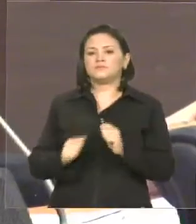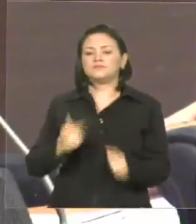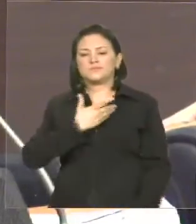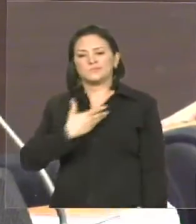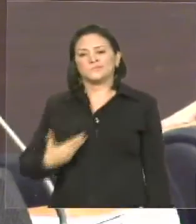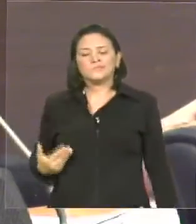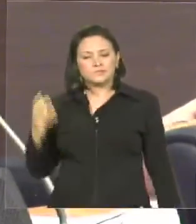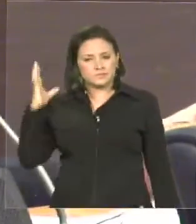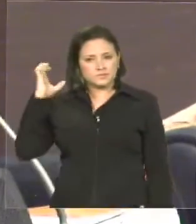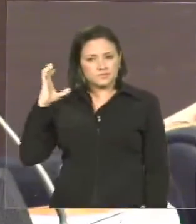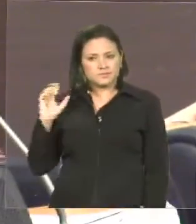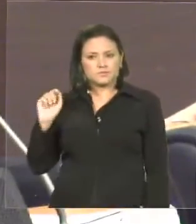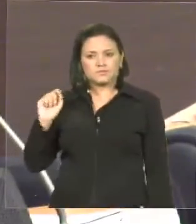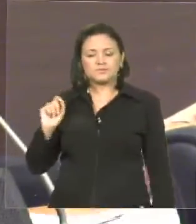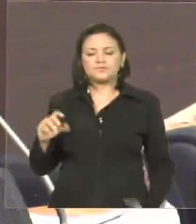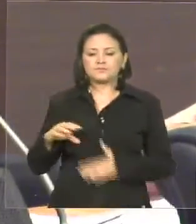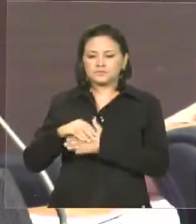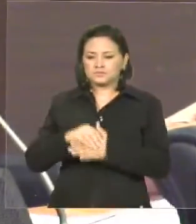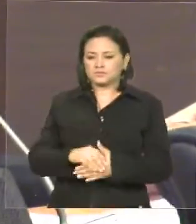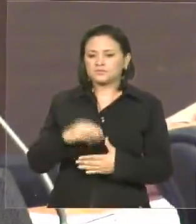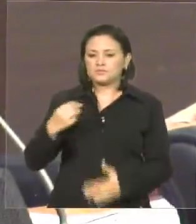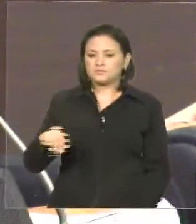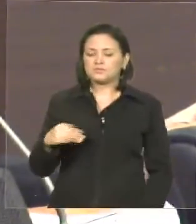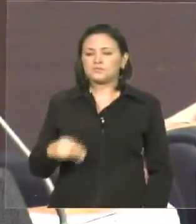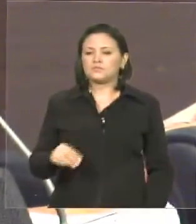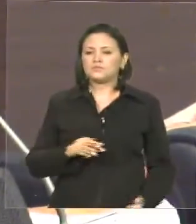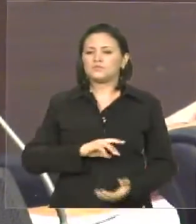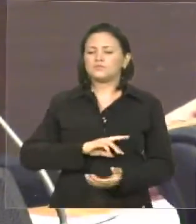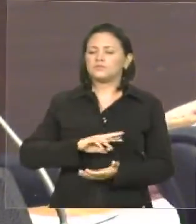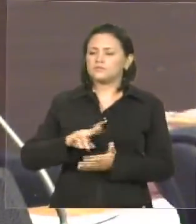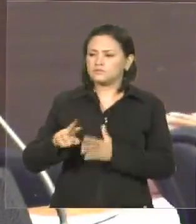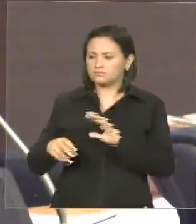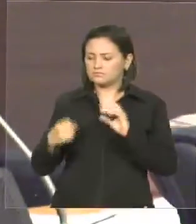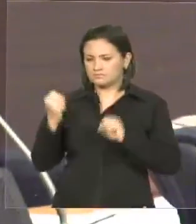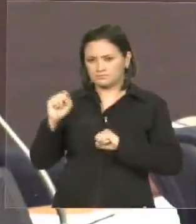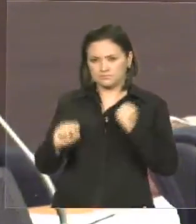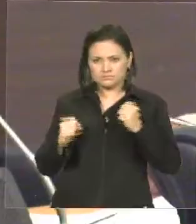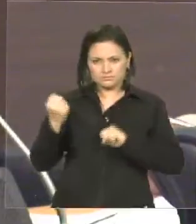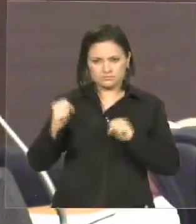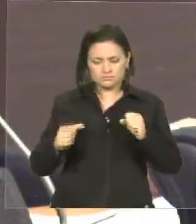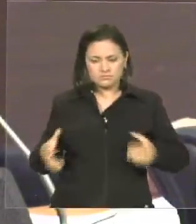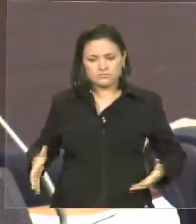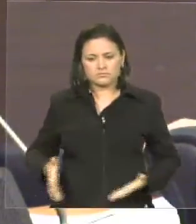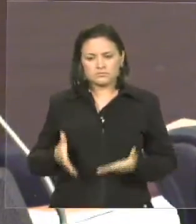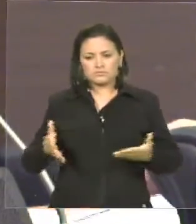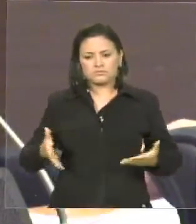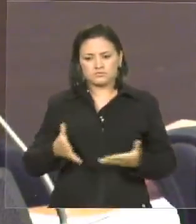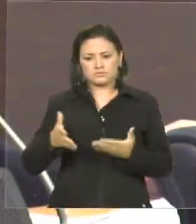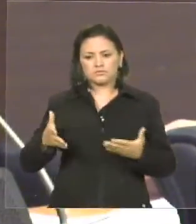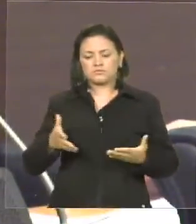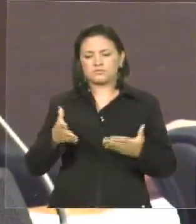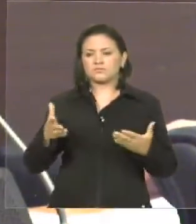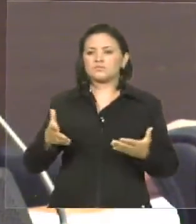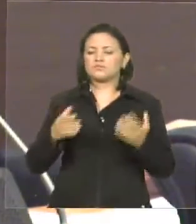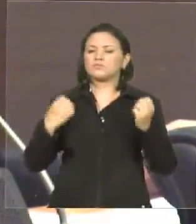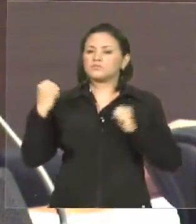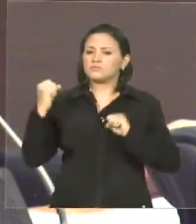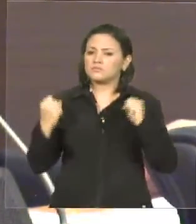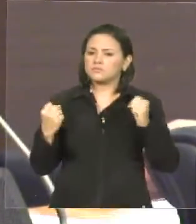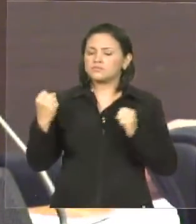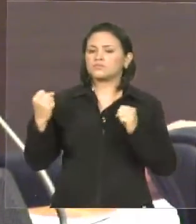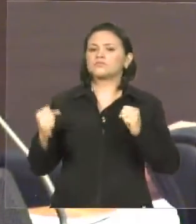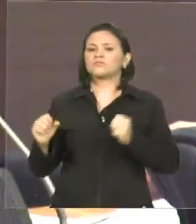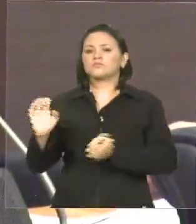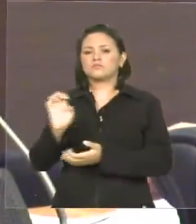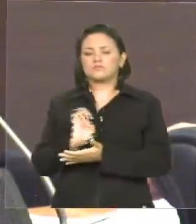trouxe para o Maranhão várias indústrias, que incentivou o empreendedorismo, que incentivou o empresariado